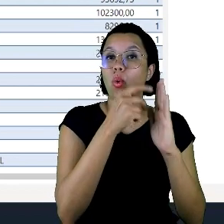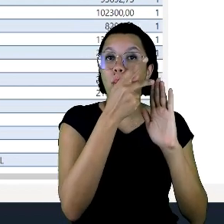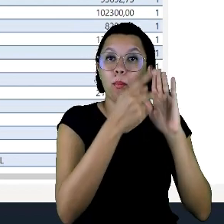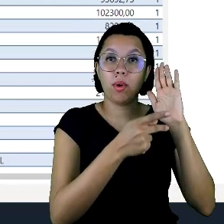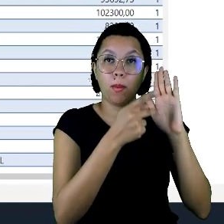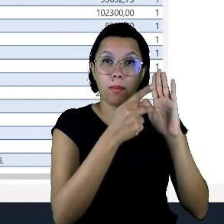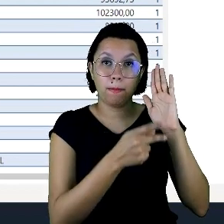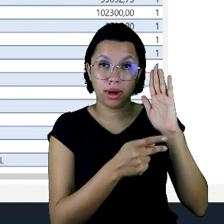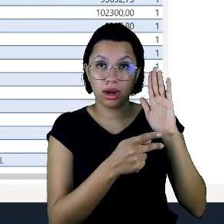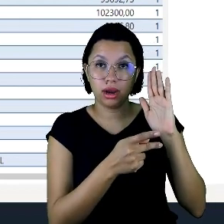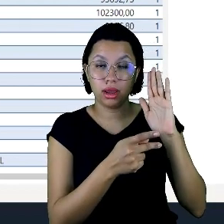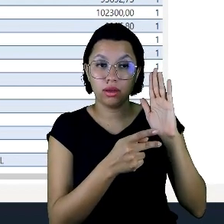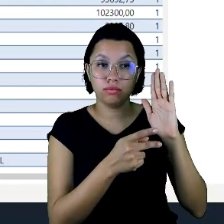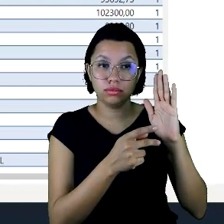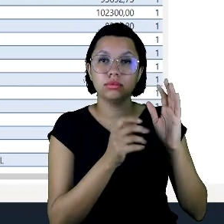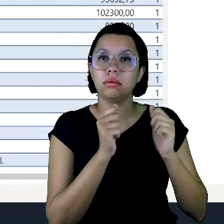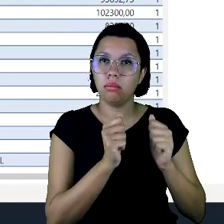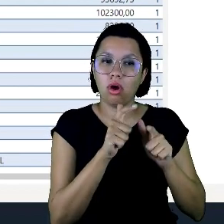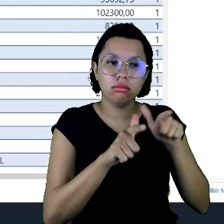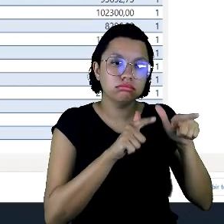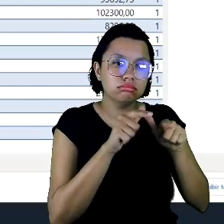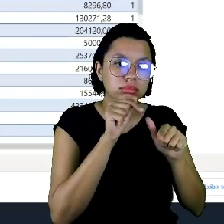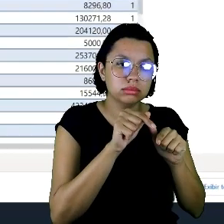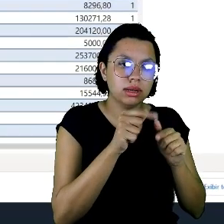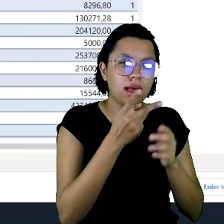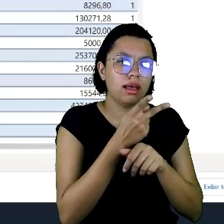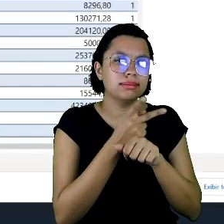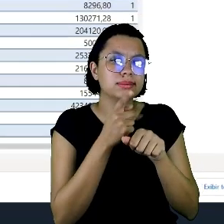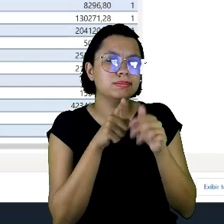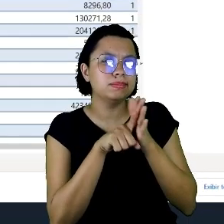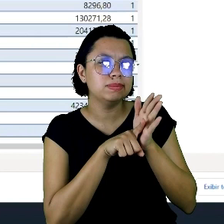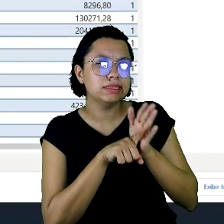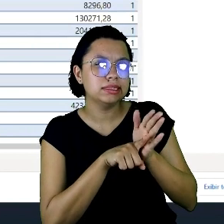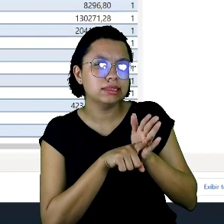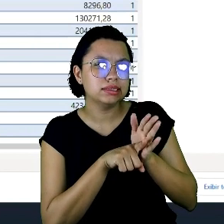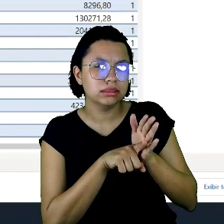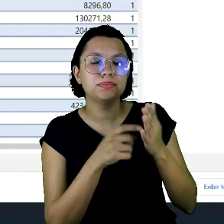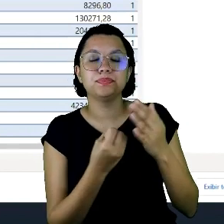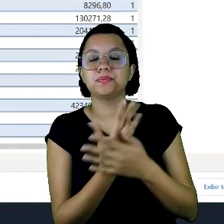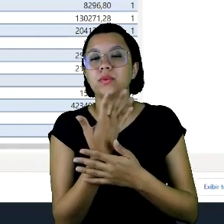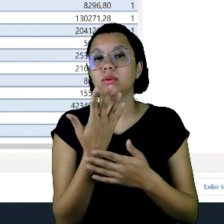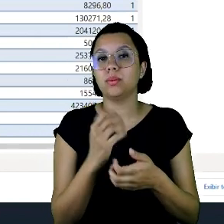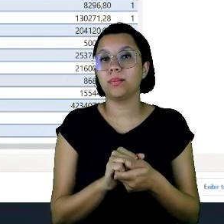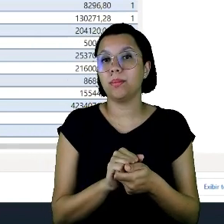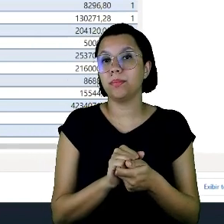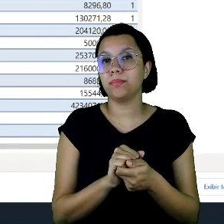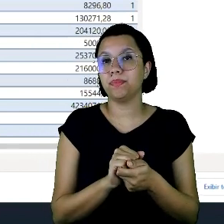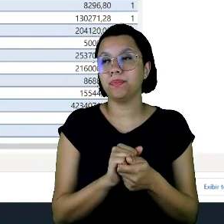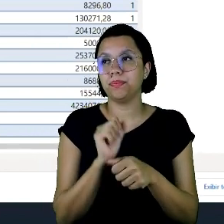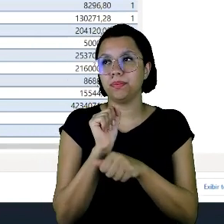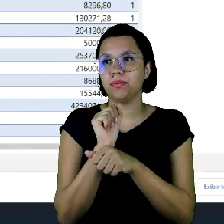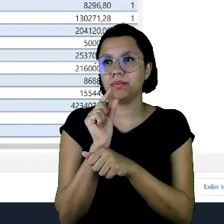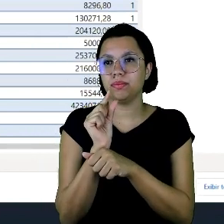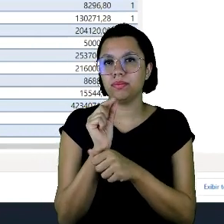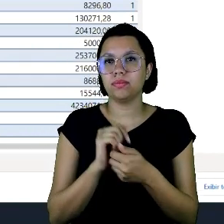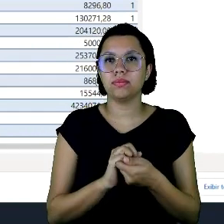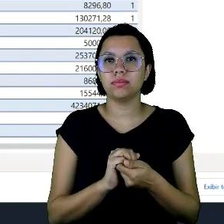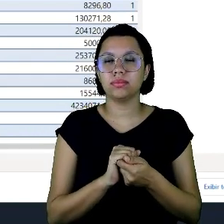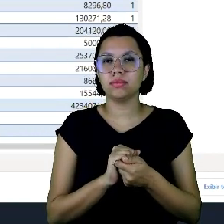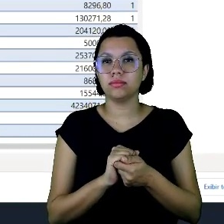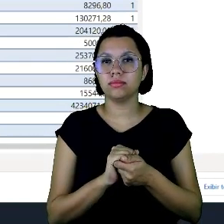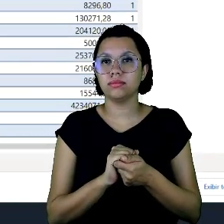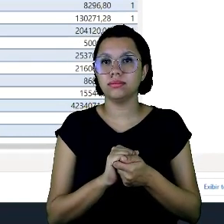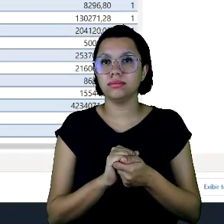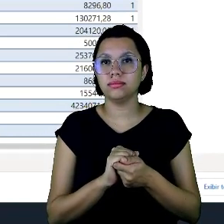vocês podem trabalhar. Ele está pesquisando aqui, gerou. Ela clica no arquivo baixado. É o momento que eu